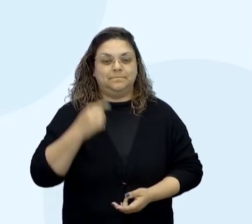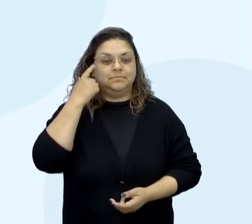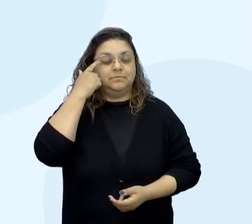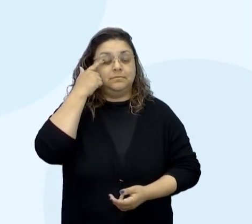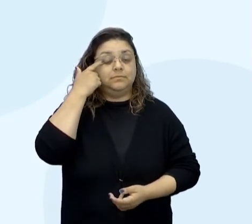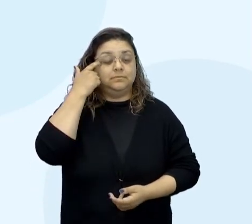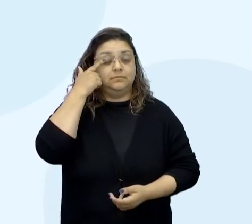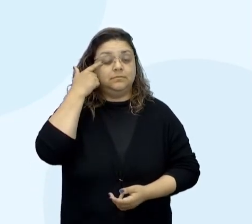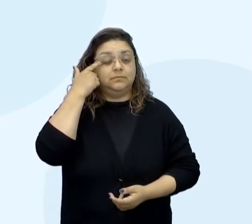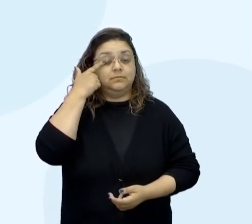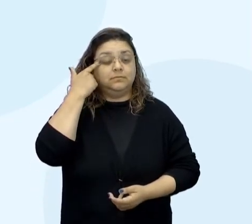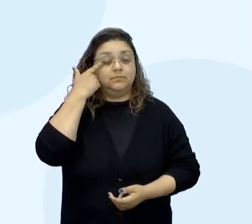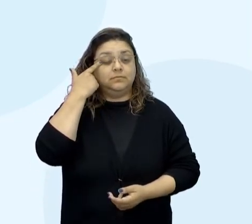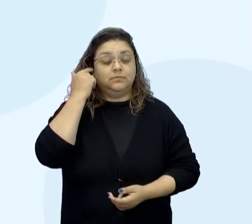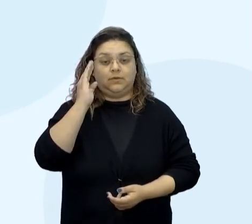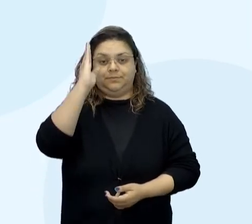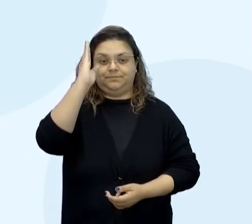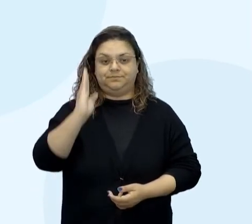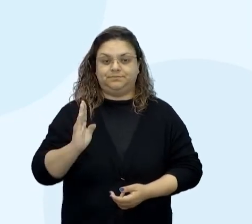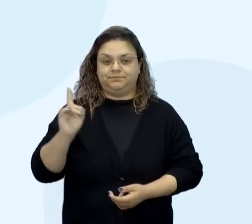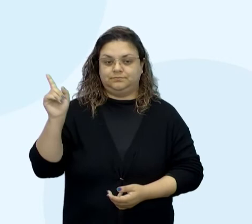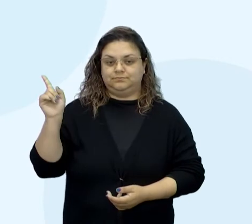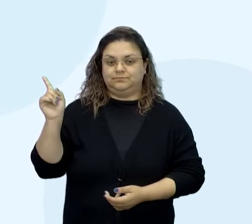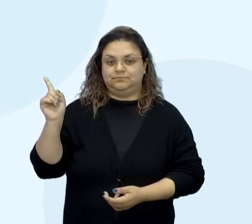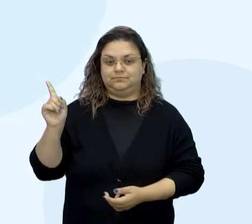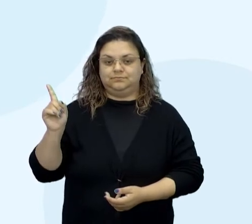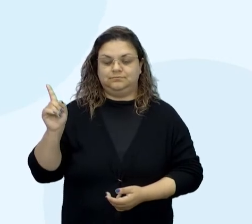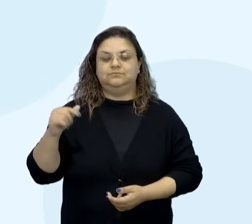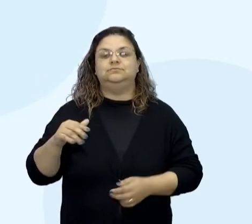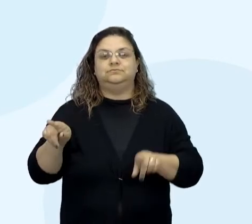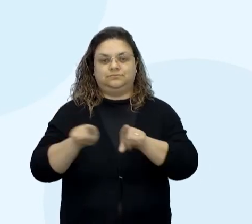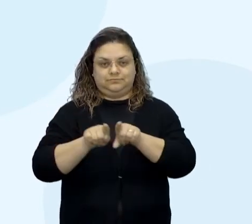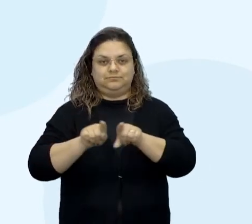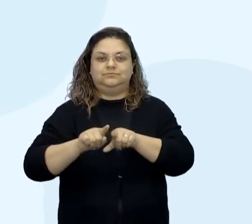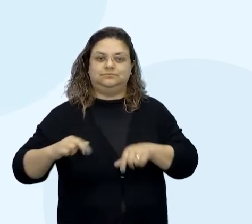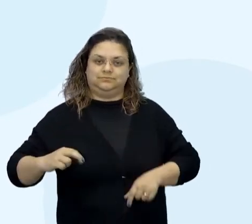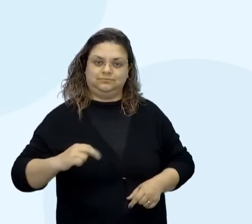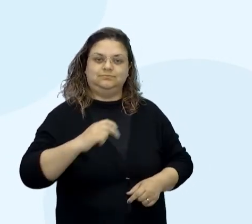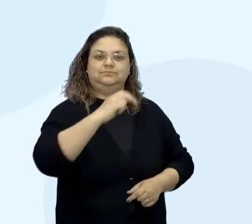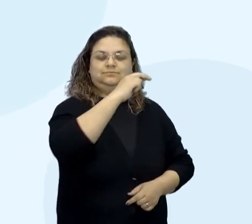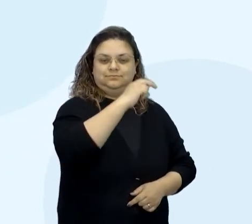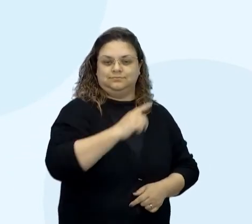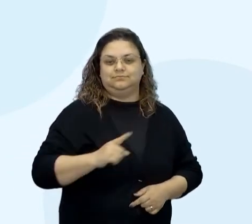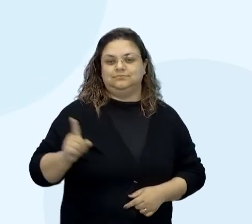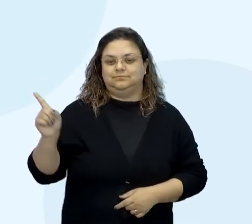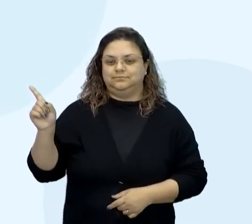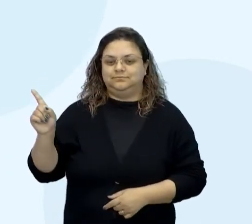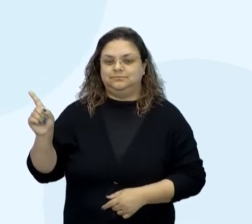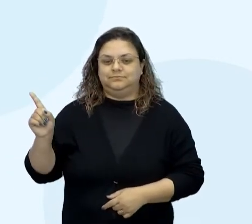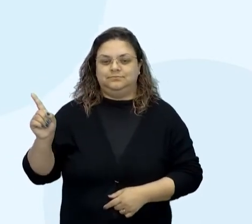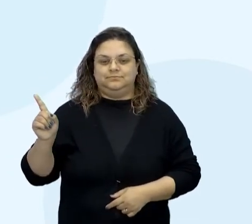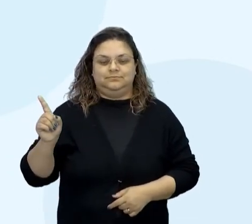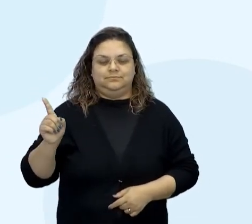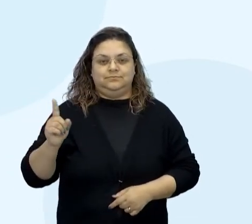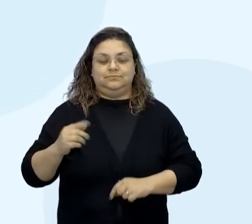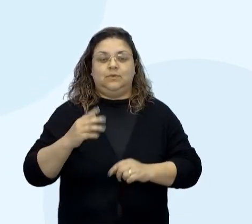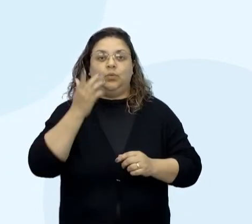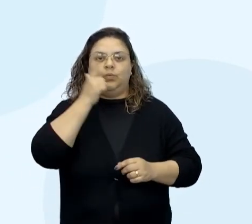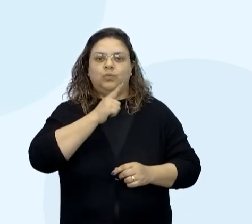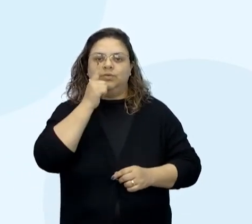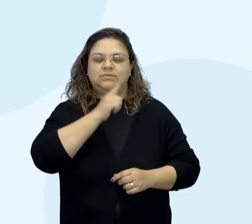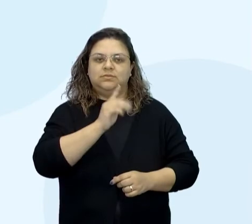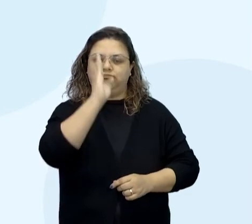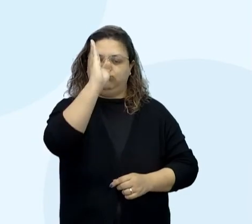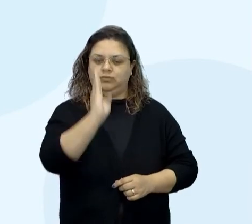aqui, ó, a mesma coisa, o centro de massa, eu jogo ele para frente para ter uma condição aqui vertical que